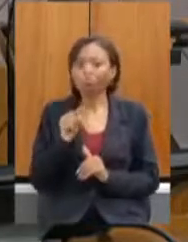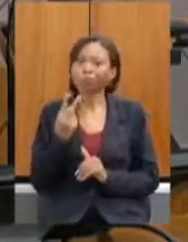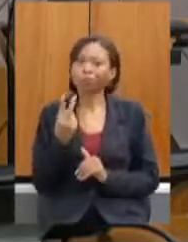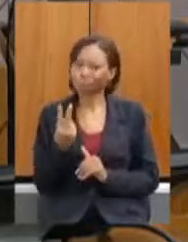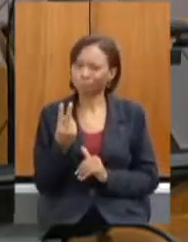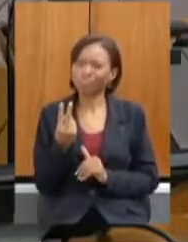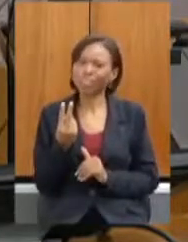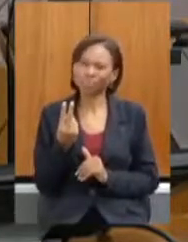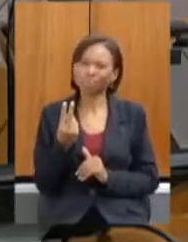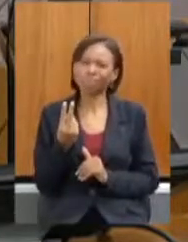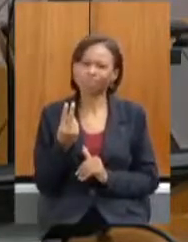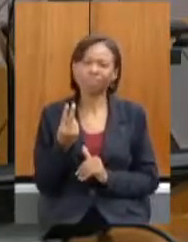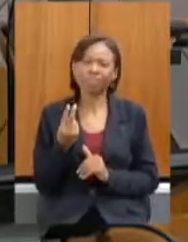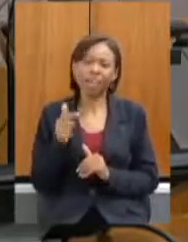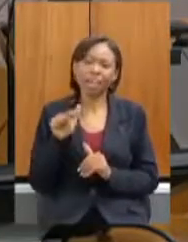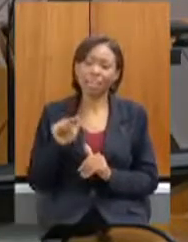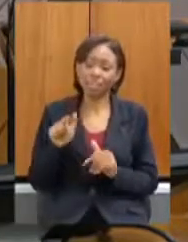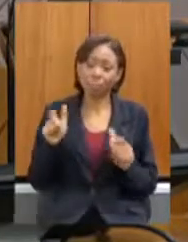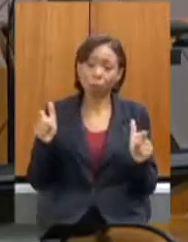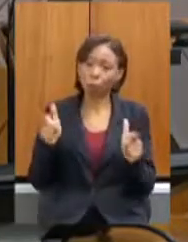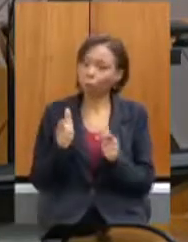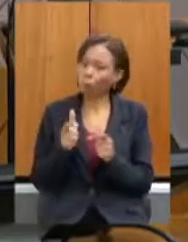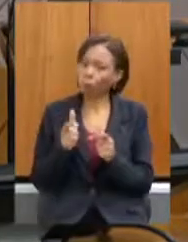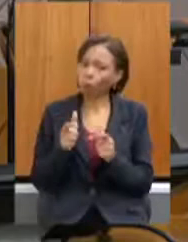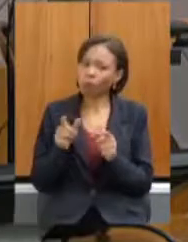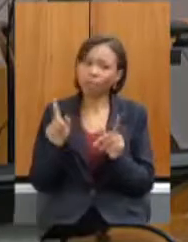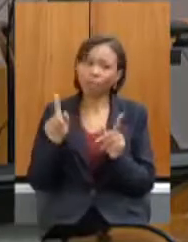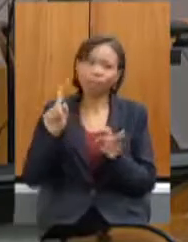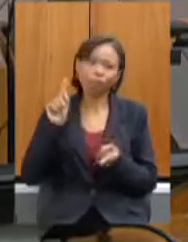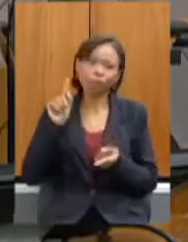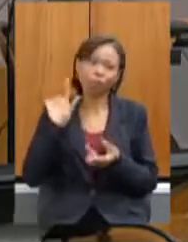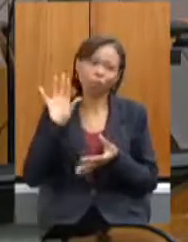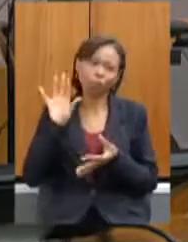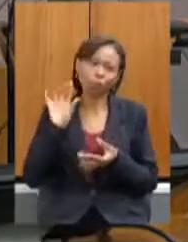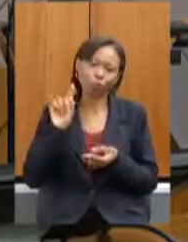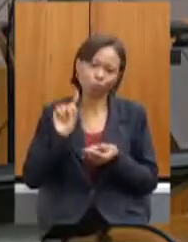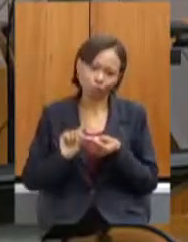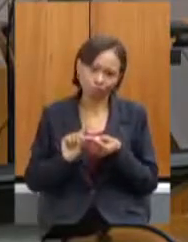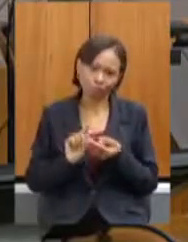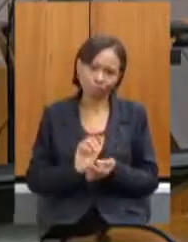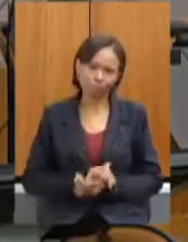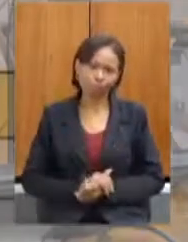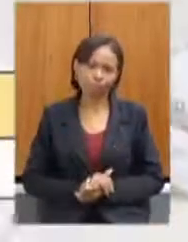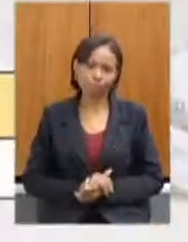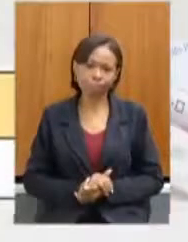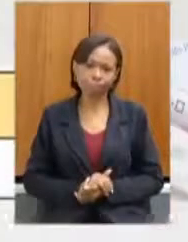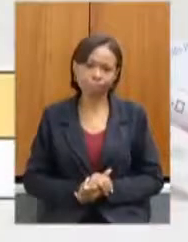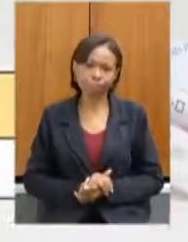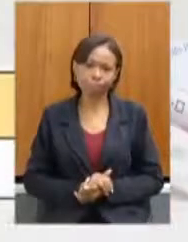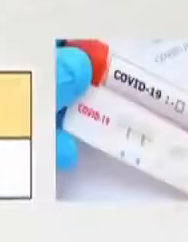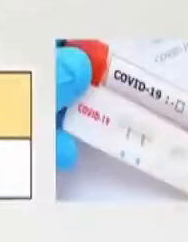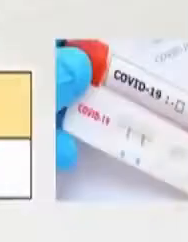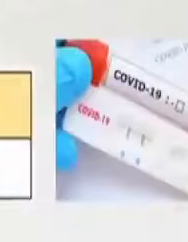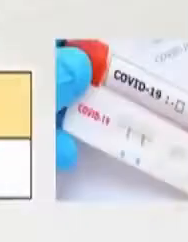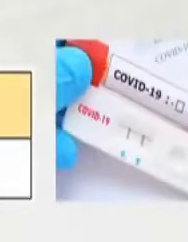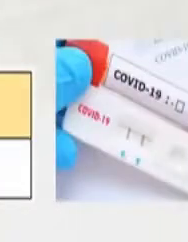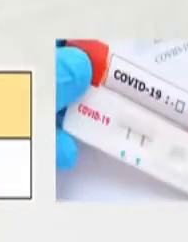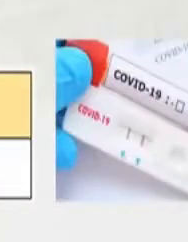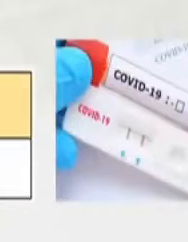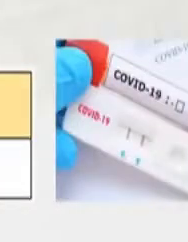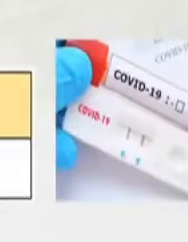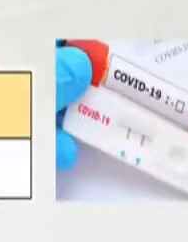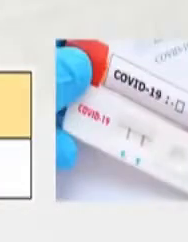importante essa tendência de esgotamento seria mais curto pode passar e em relação a testes né